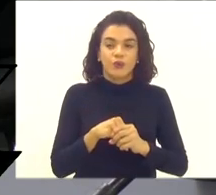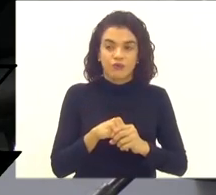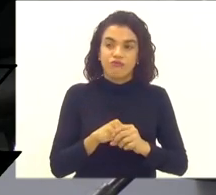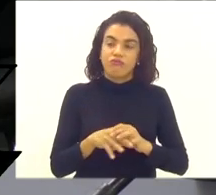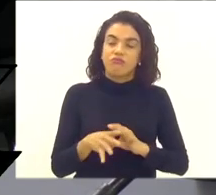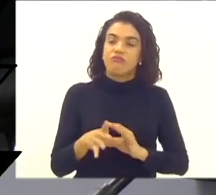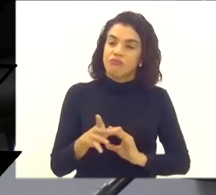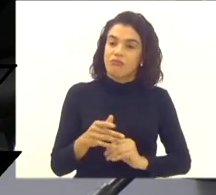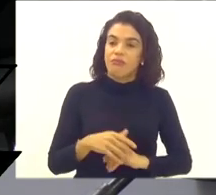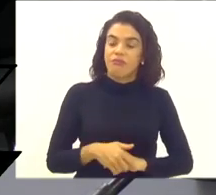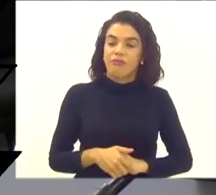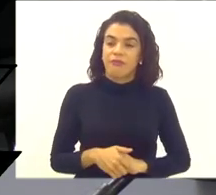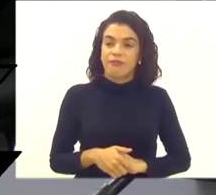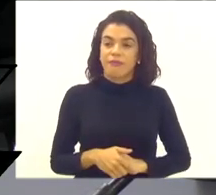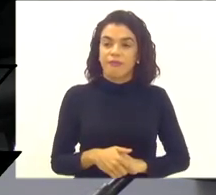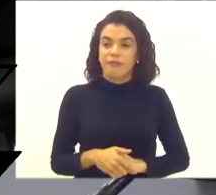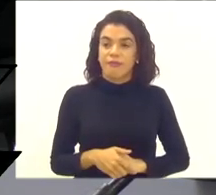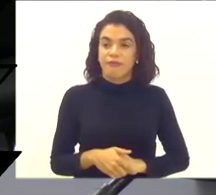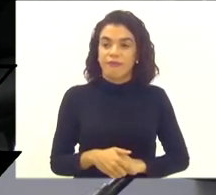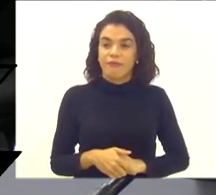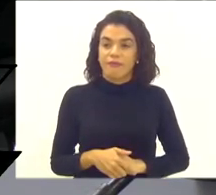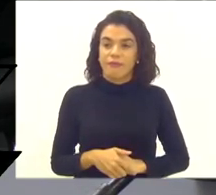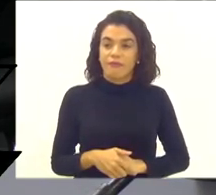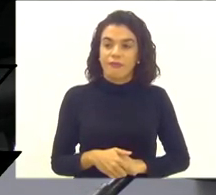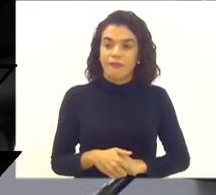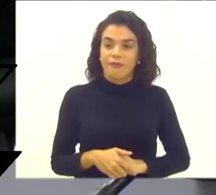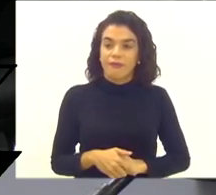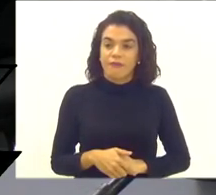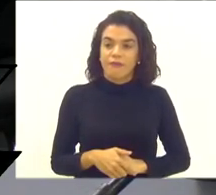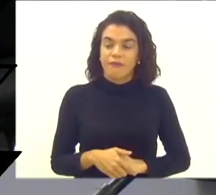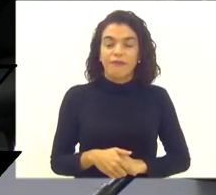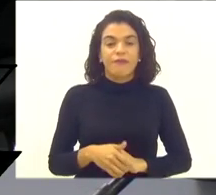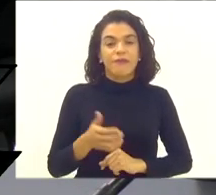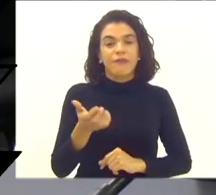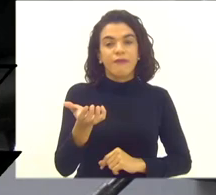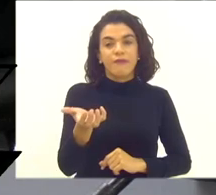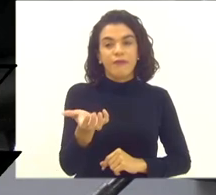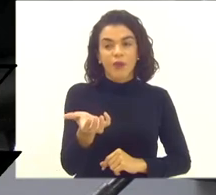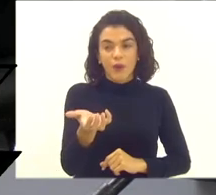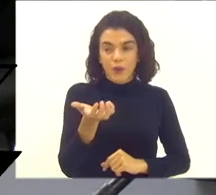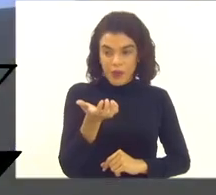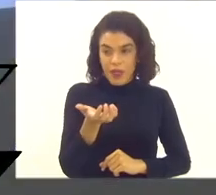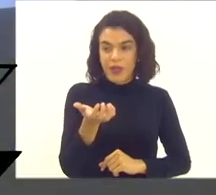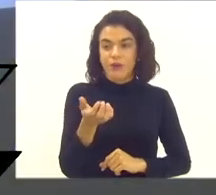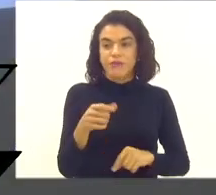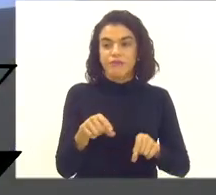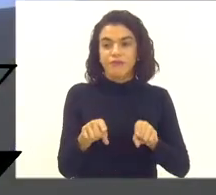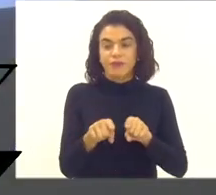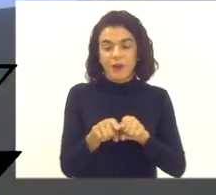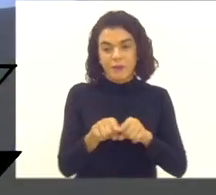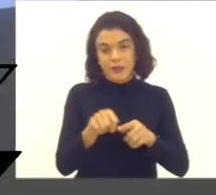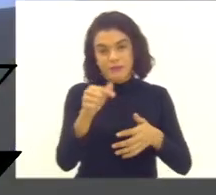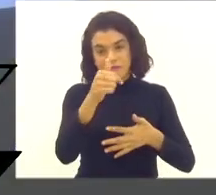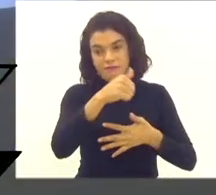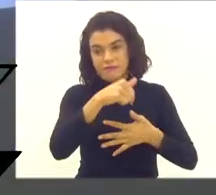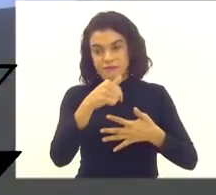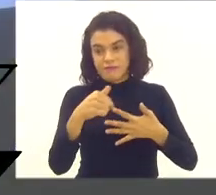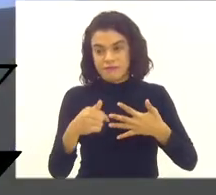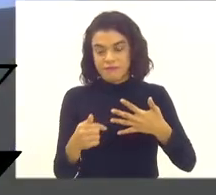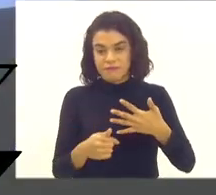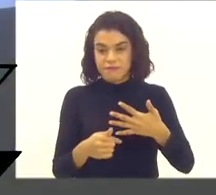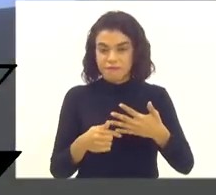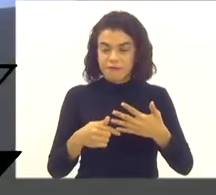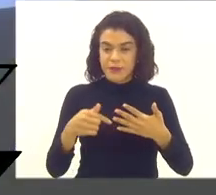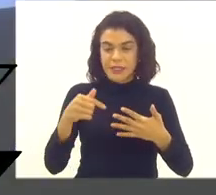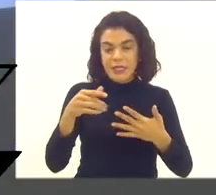para Além disso eu queria só desses casos né mencionar